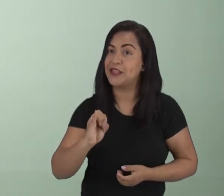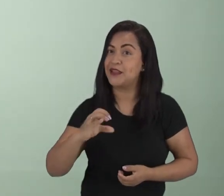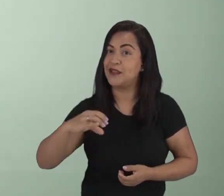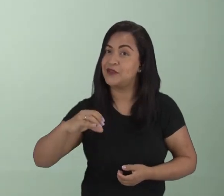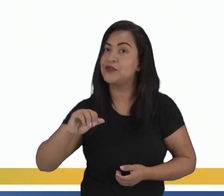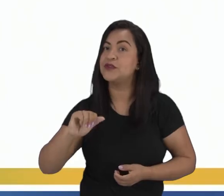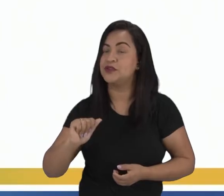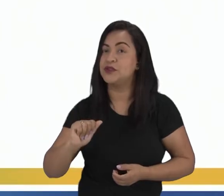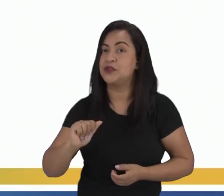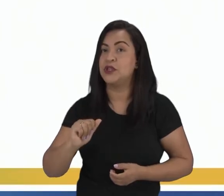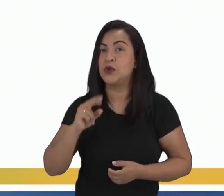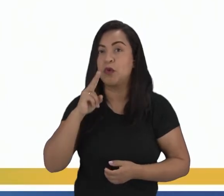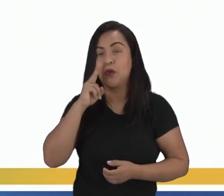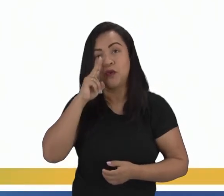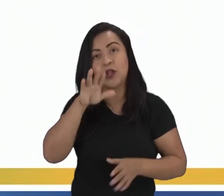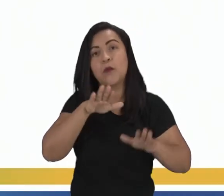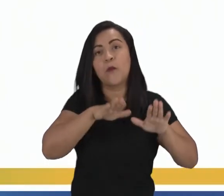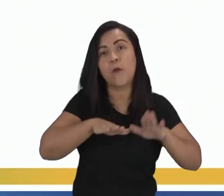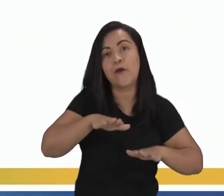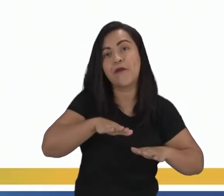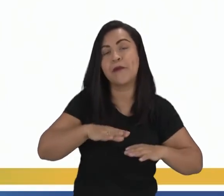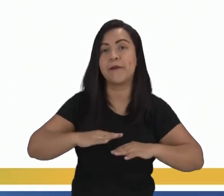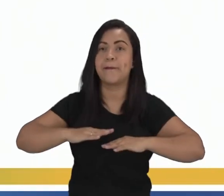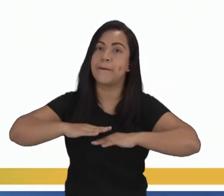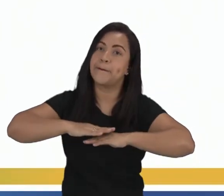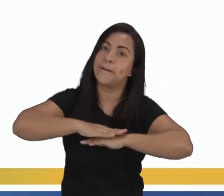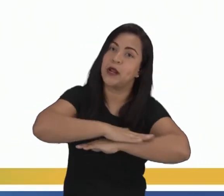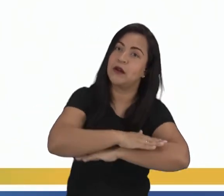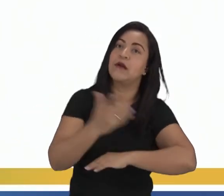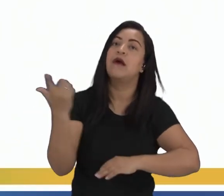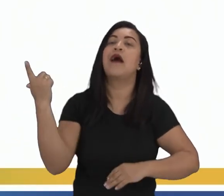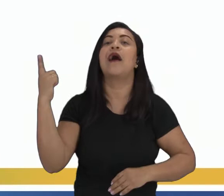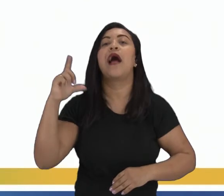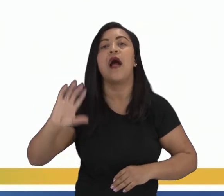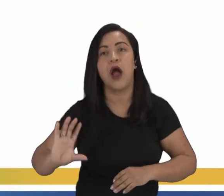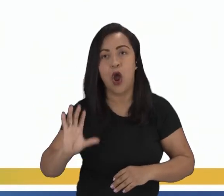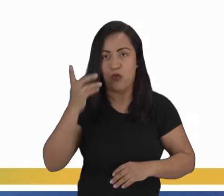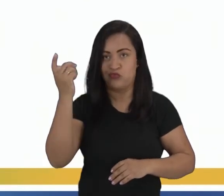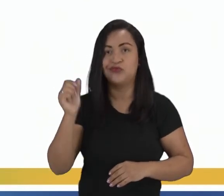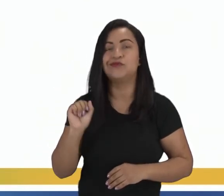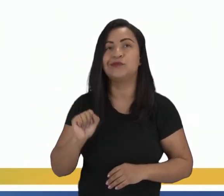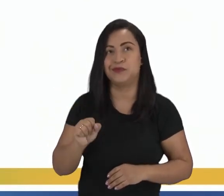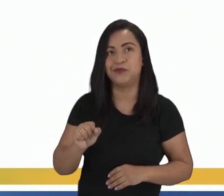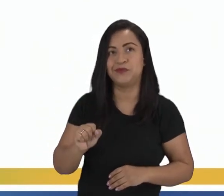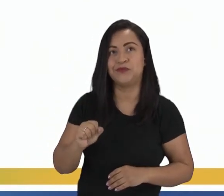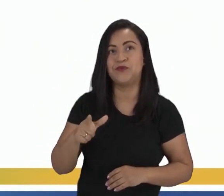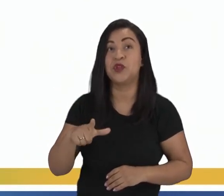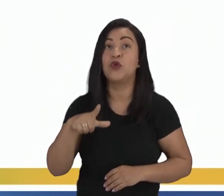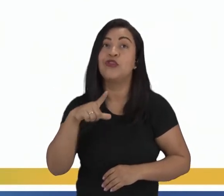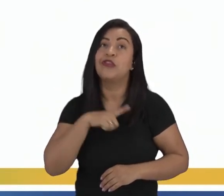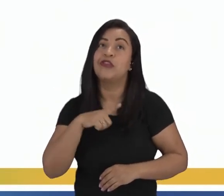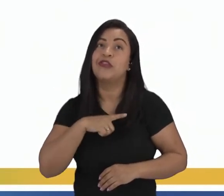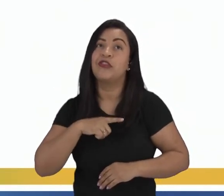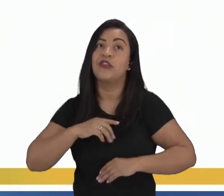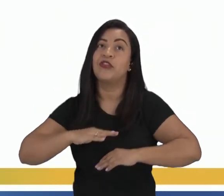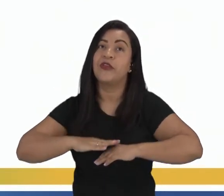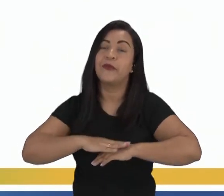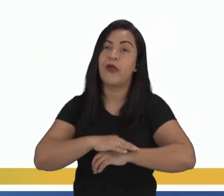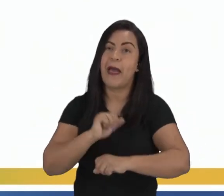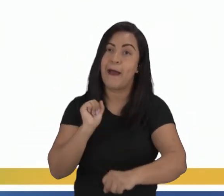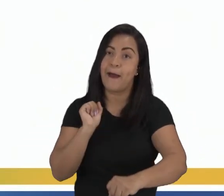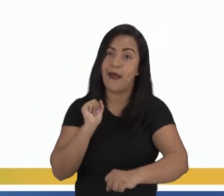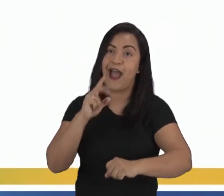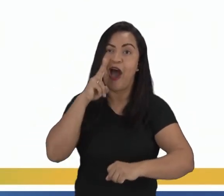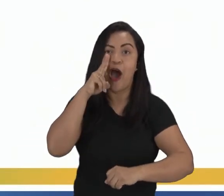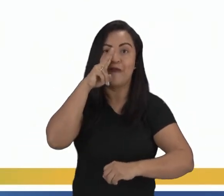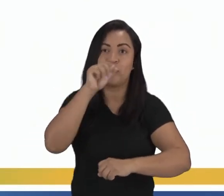está acontecendo. Então, nós temos aí dois tipos de força de atrito. A estática, quando o corpo recebe a ação